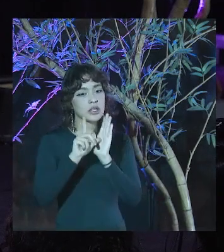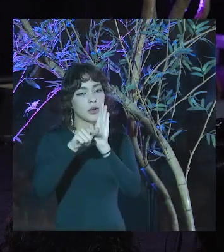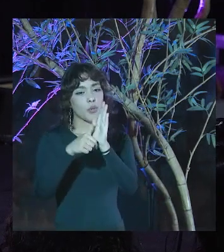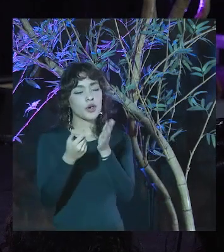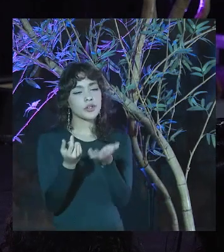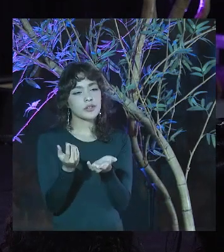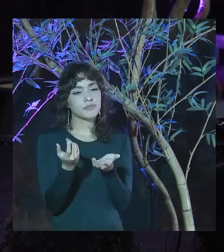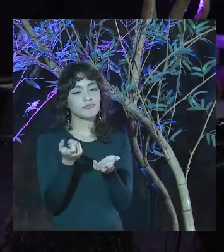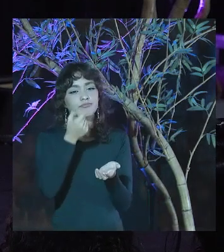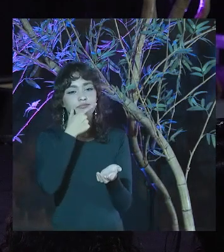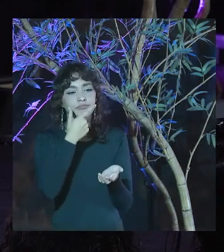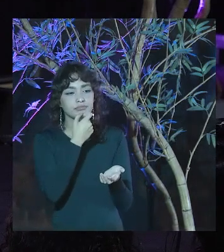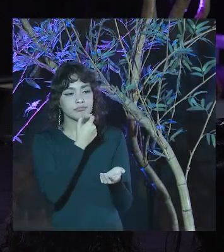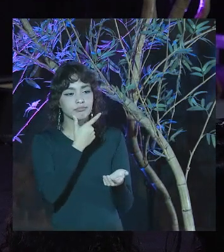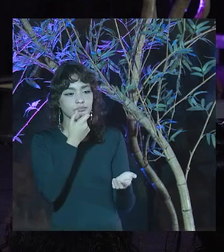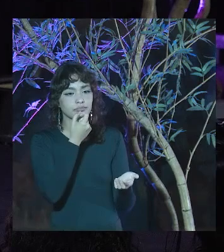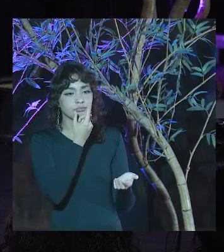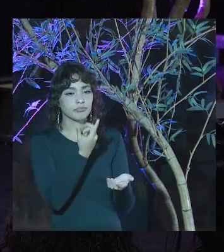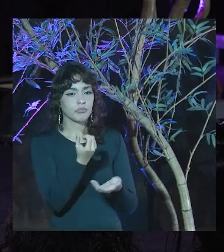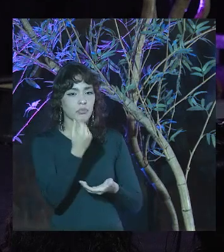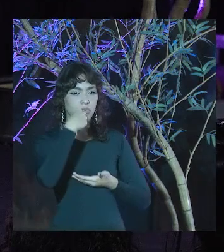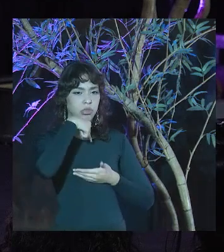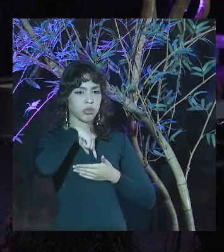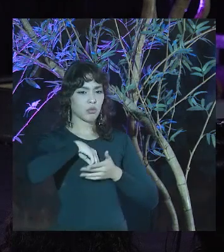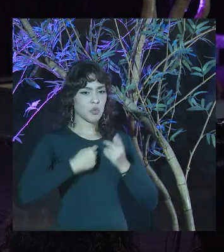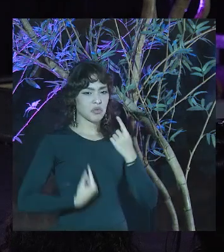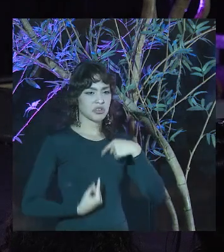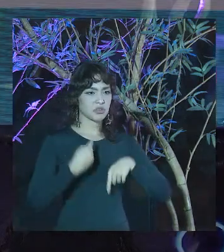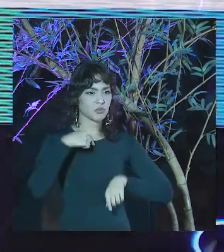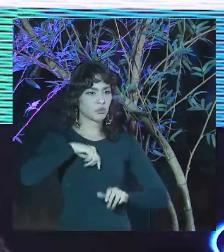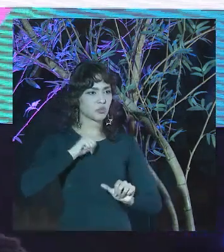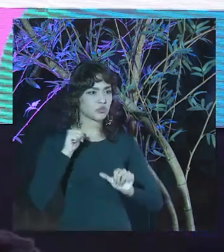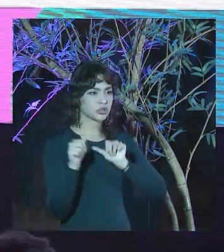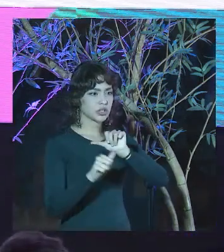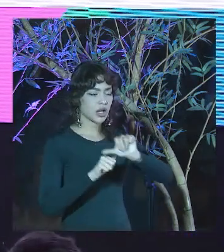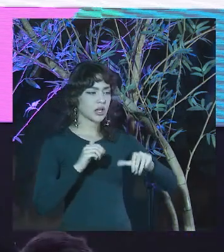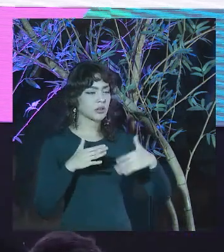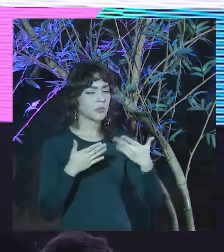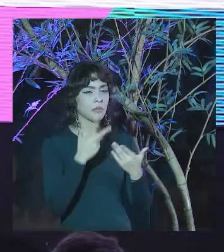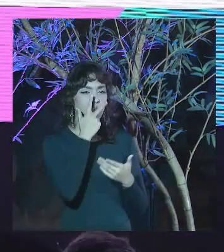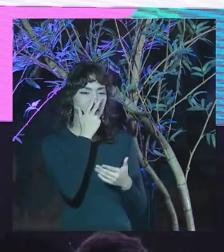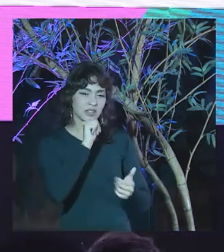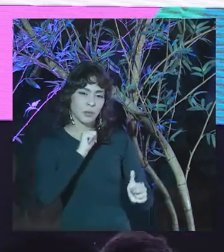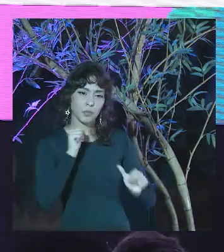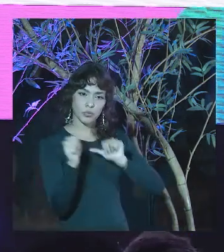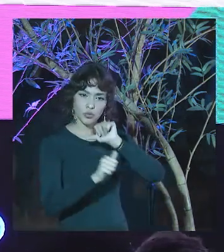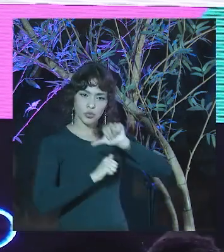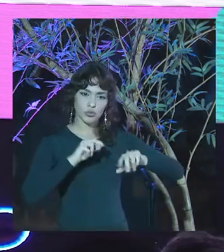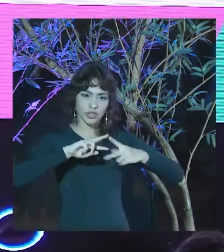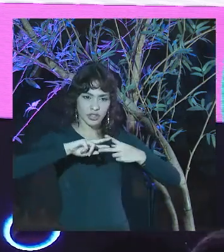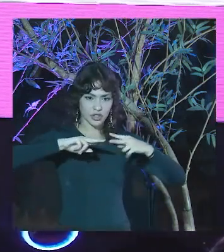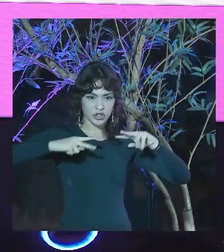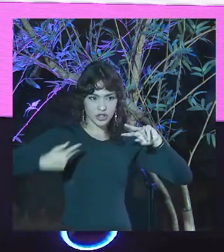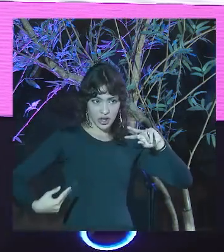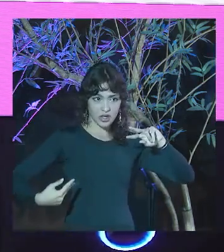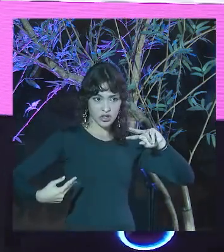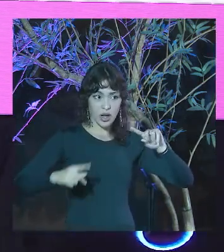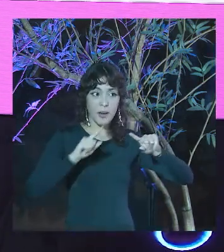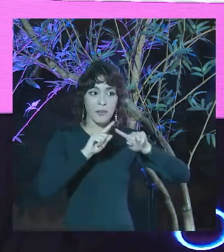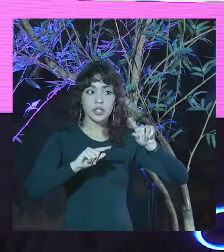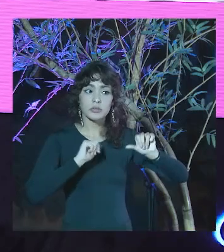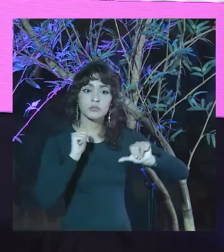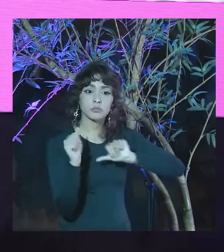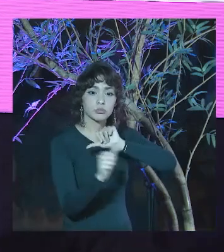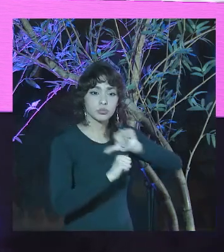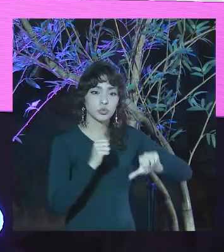complemento para o nosso organismo funcionar de outra maneira. Então ela faz uma mudança, não é genética, mas ela faz uma mudança no nosso